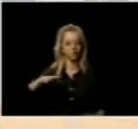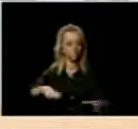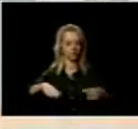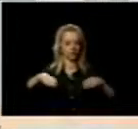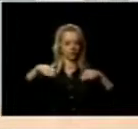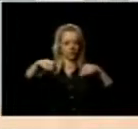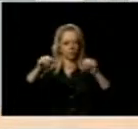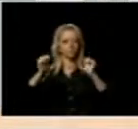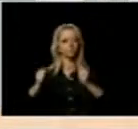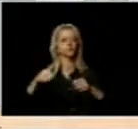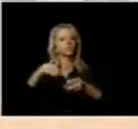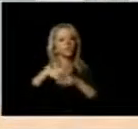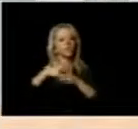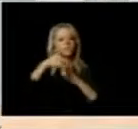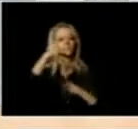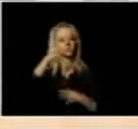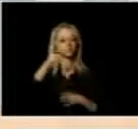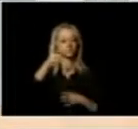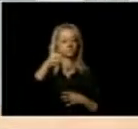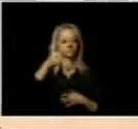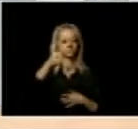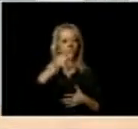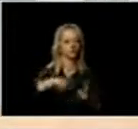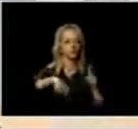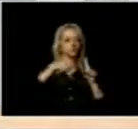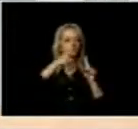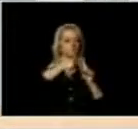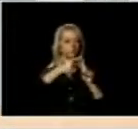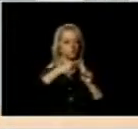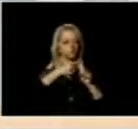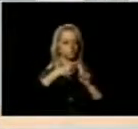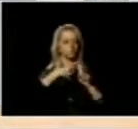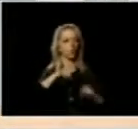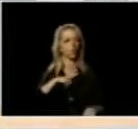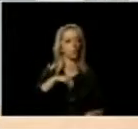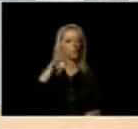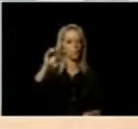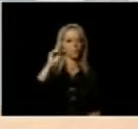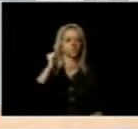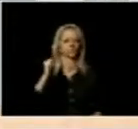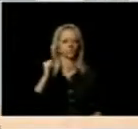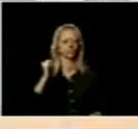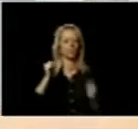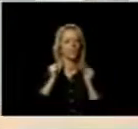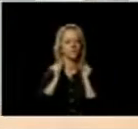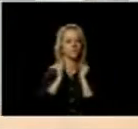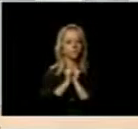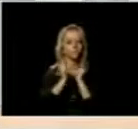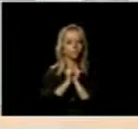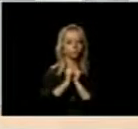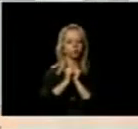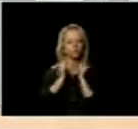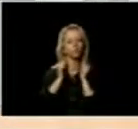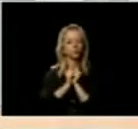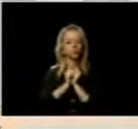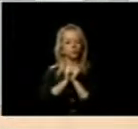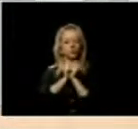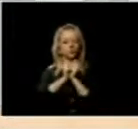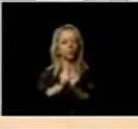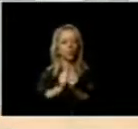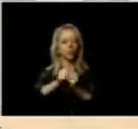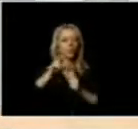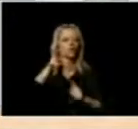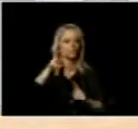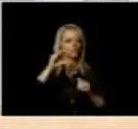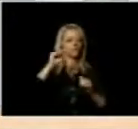senhor presidente. Artigo 1º. Tem por objetivo apoiar e incentivar a valorização e a